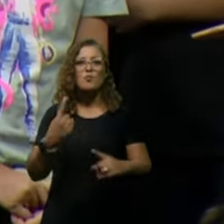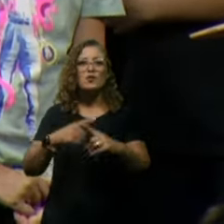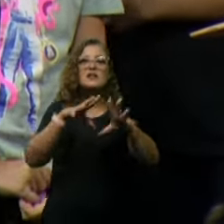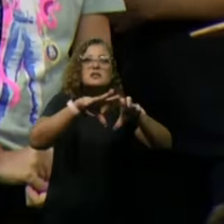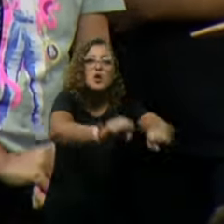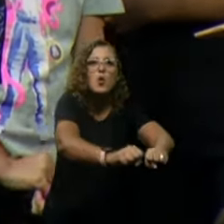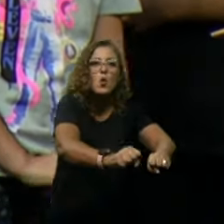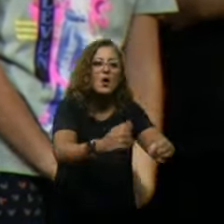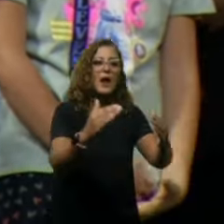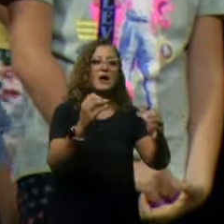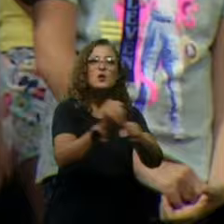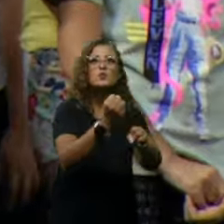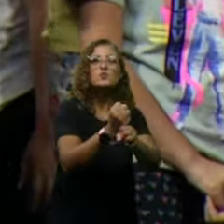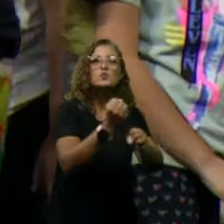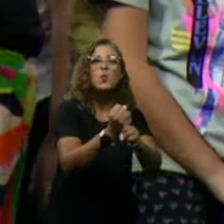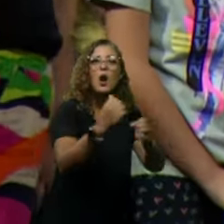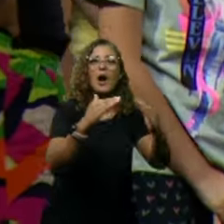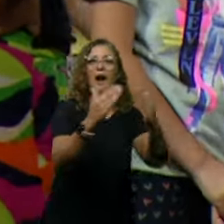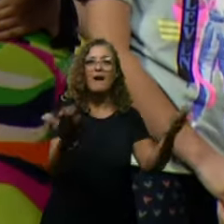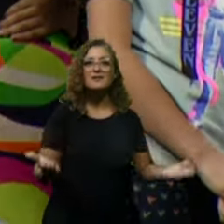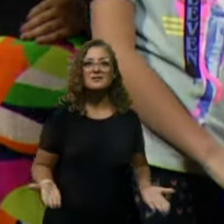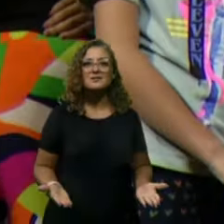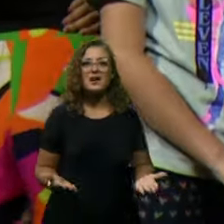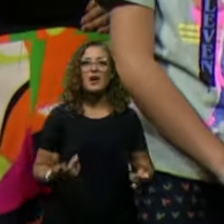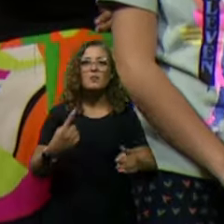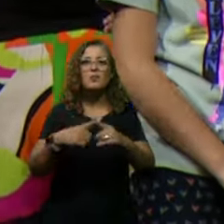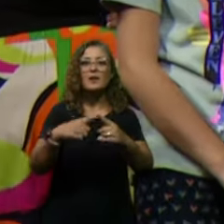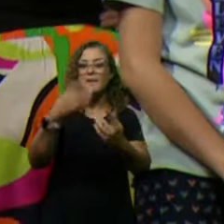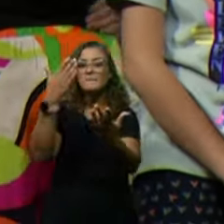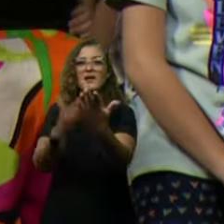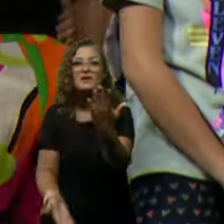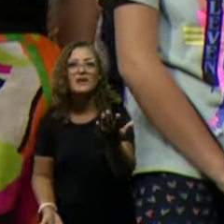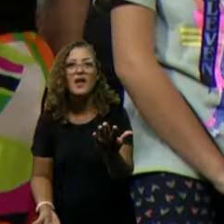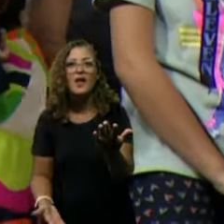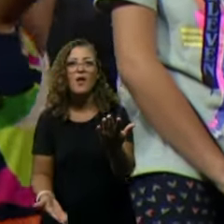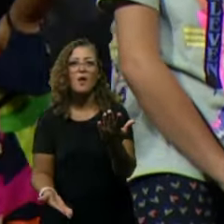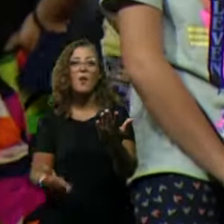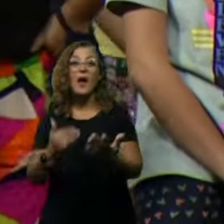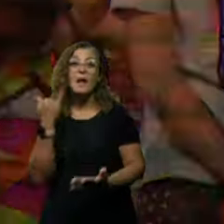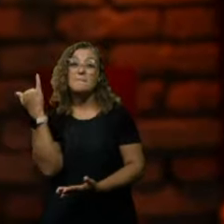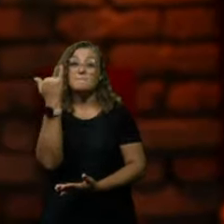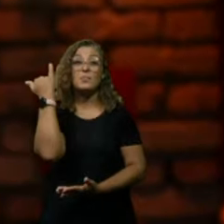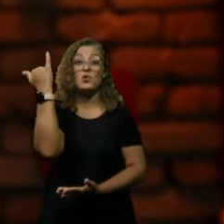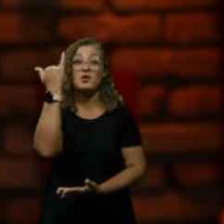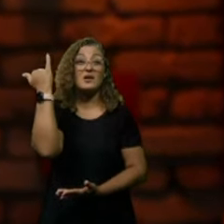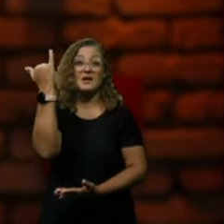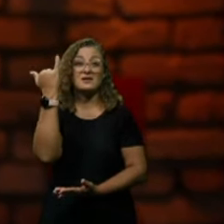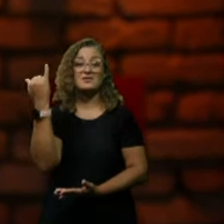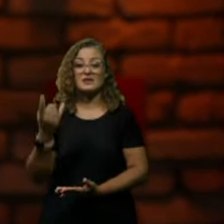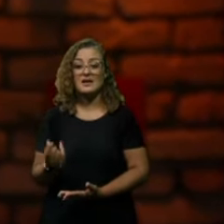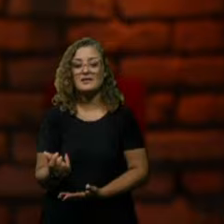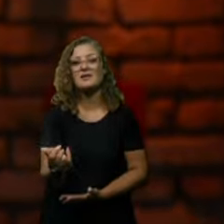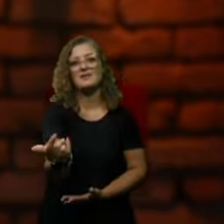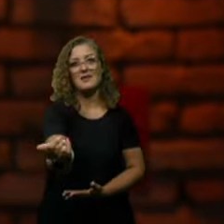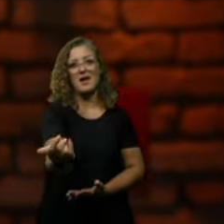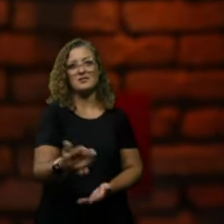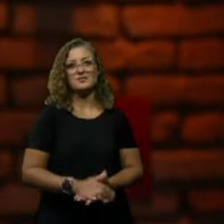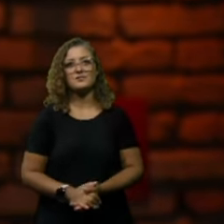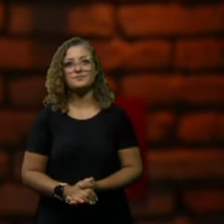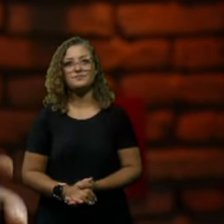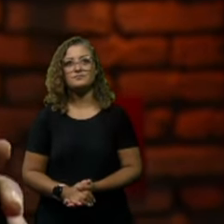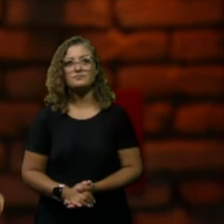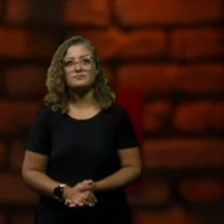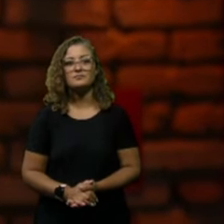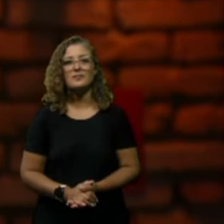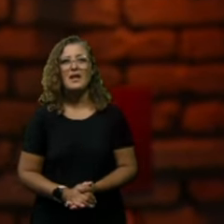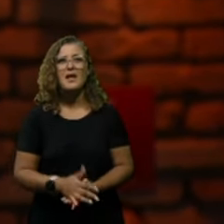E é porque perdeu o concepção de eternidade não tem mais mente de ter dar alguém fala de